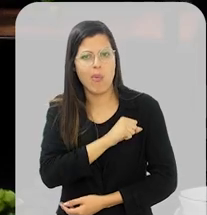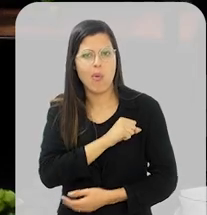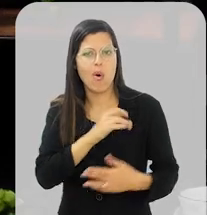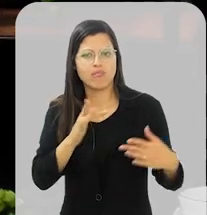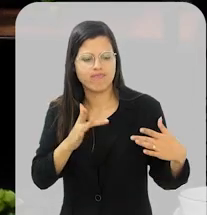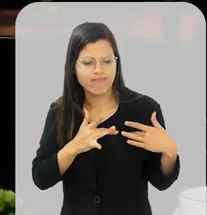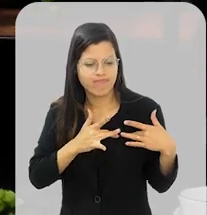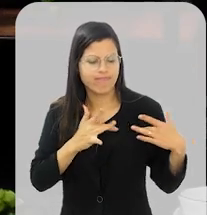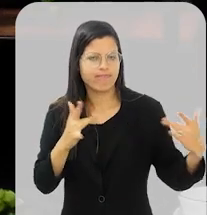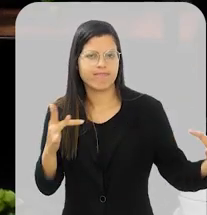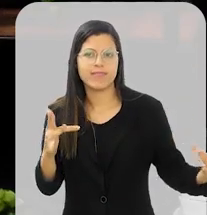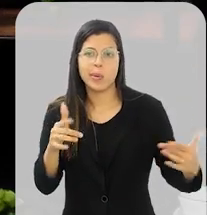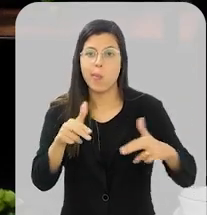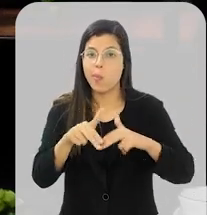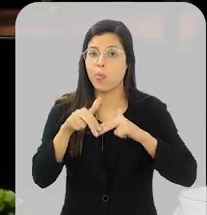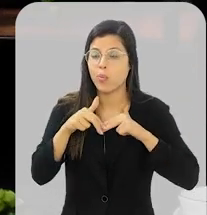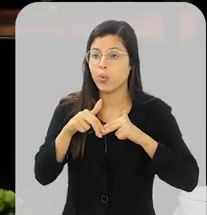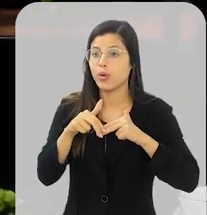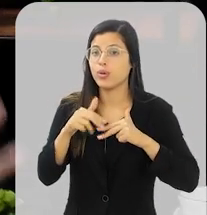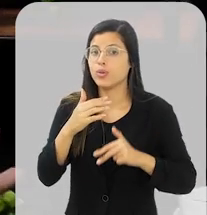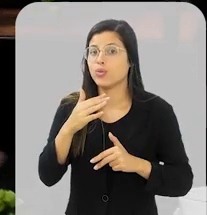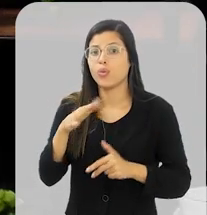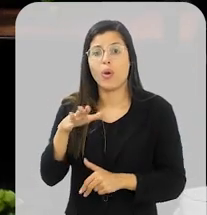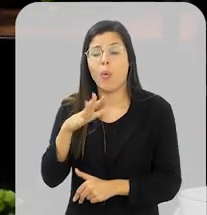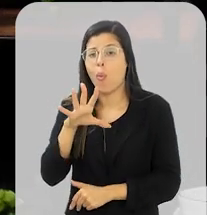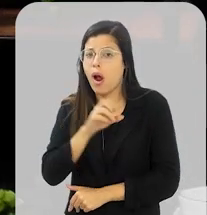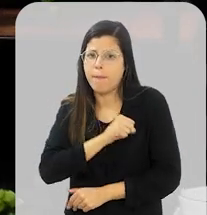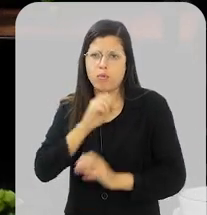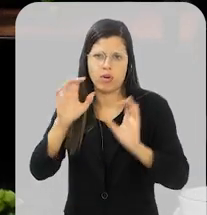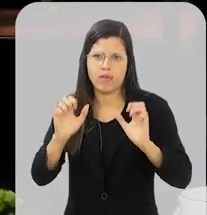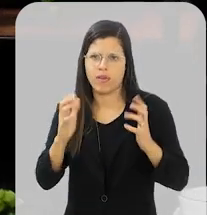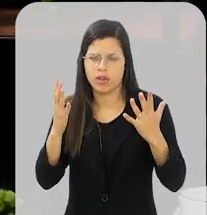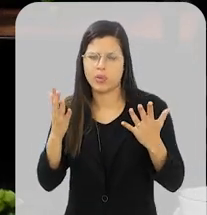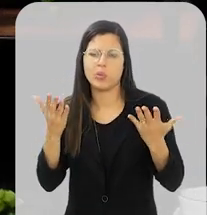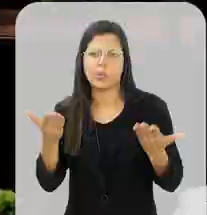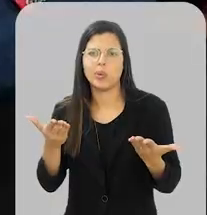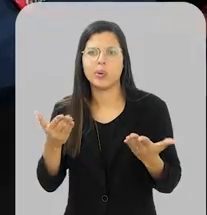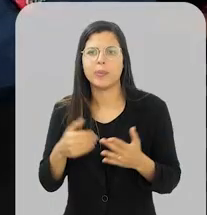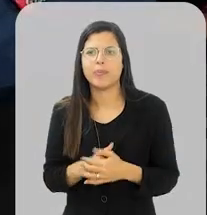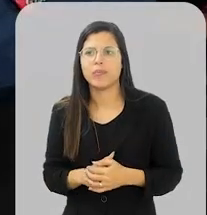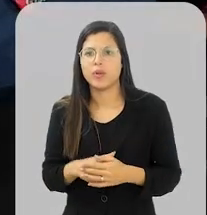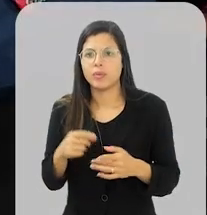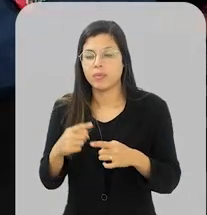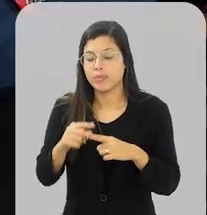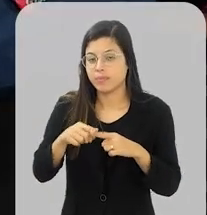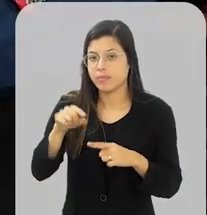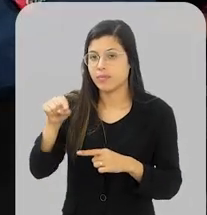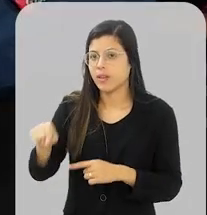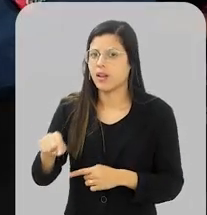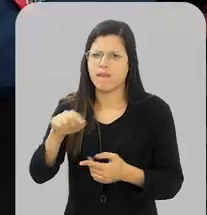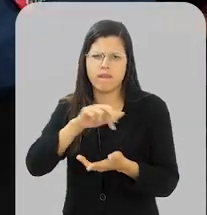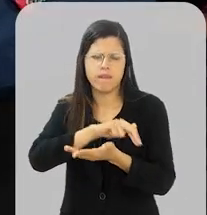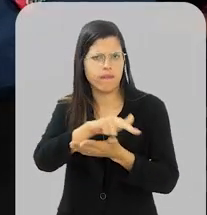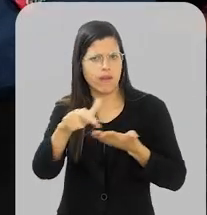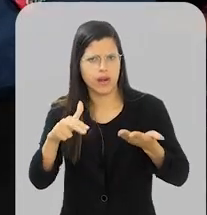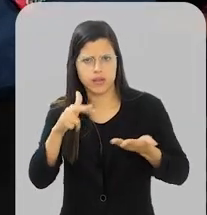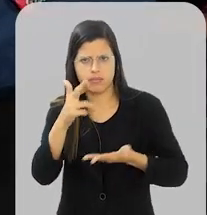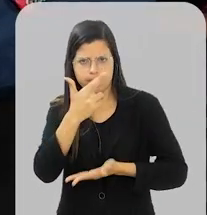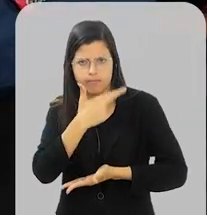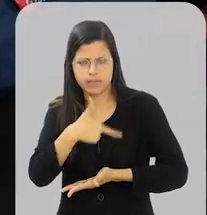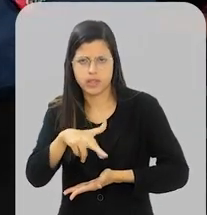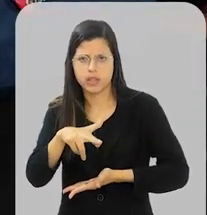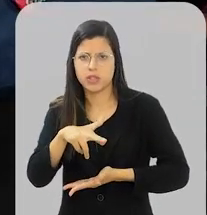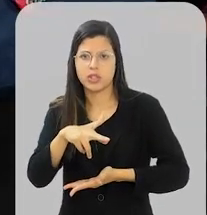da fraternidade. É por isso que eu sou fã da Expo Religião, porque ali são várias